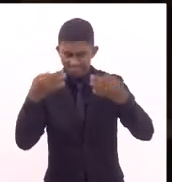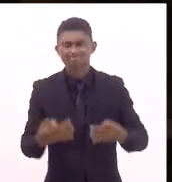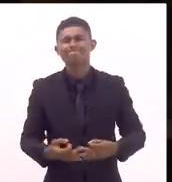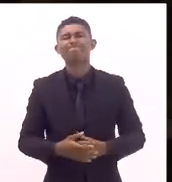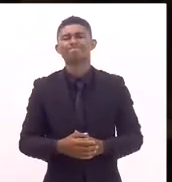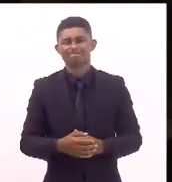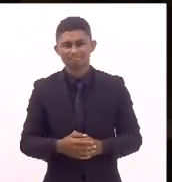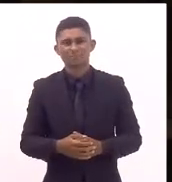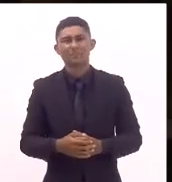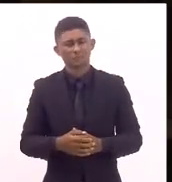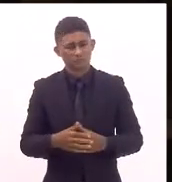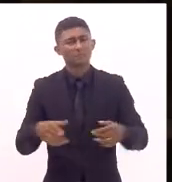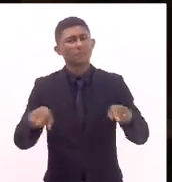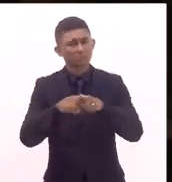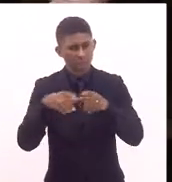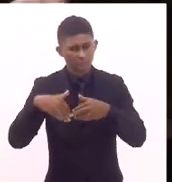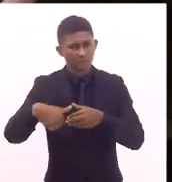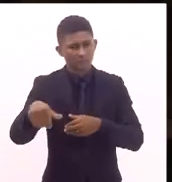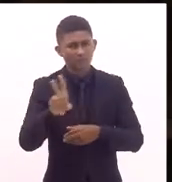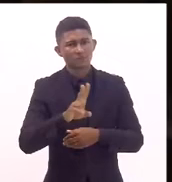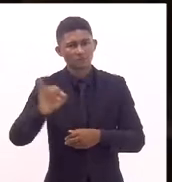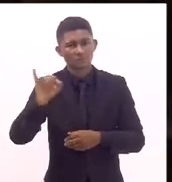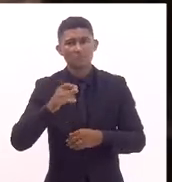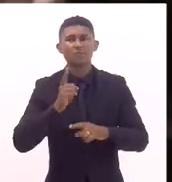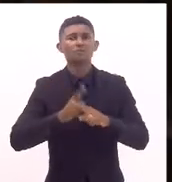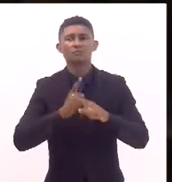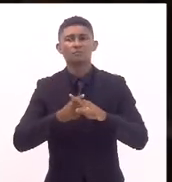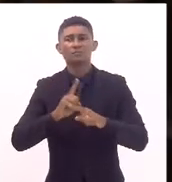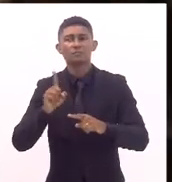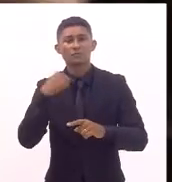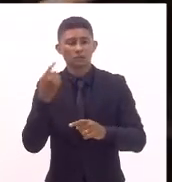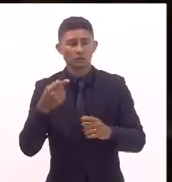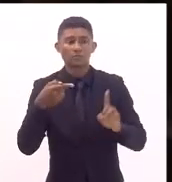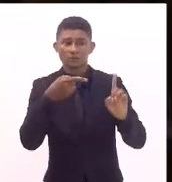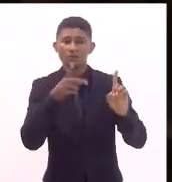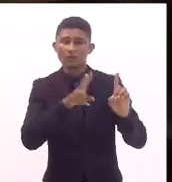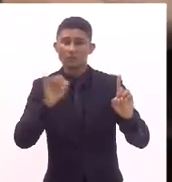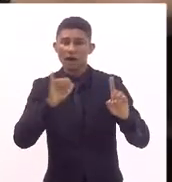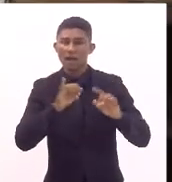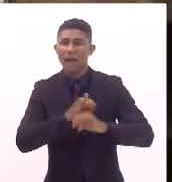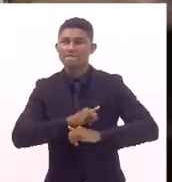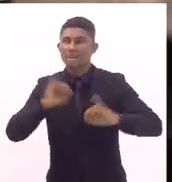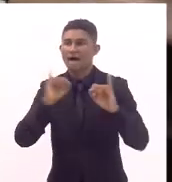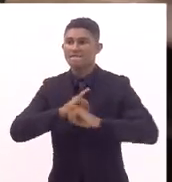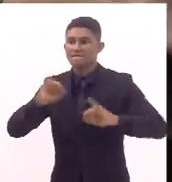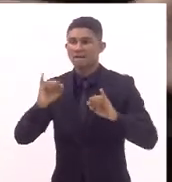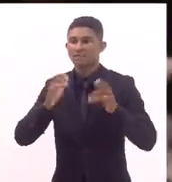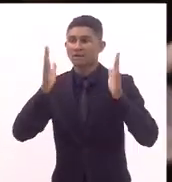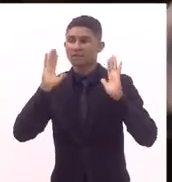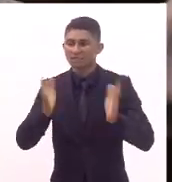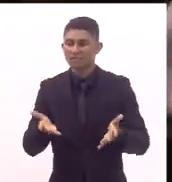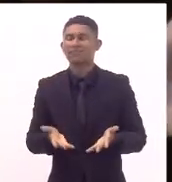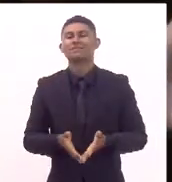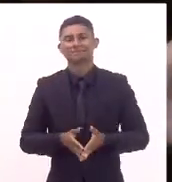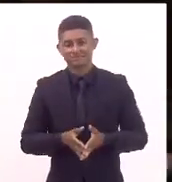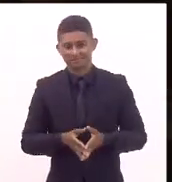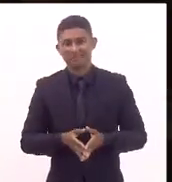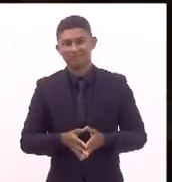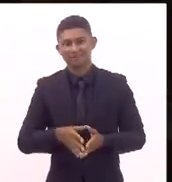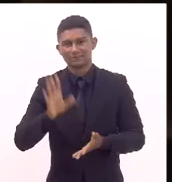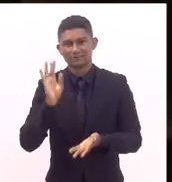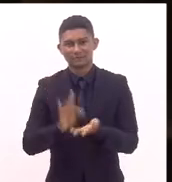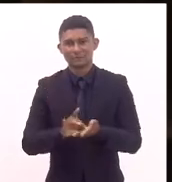traduzido e Continuará a traduzir porque Claro que ele nós vamos fazer a campanha dela já estamos né estamos em campanha